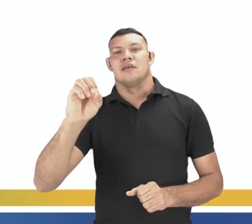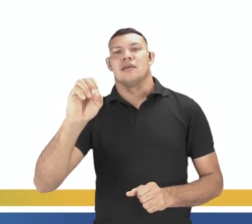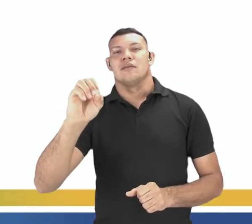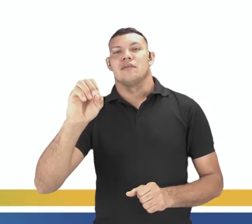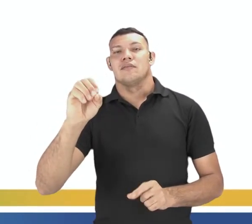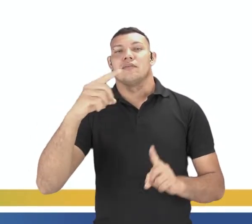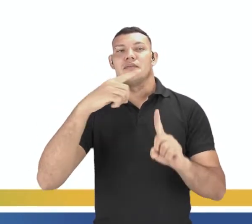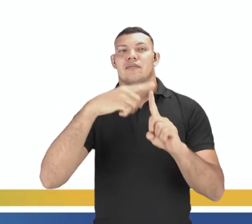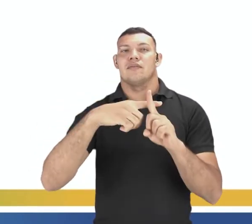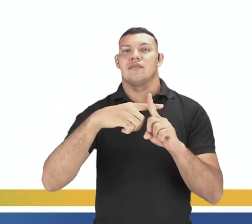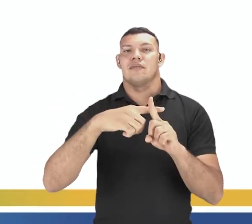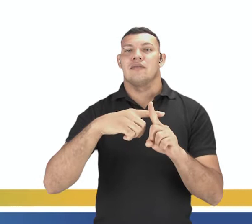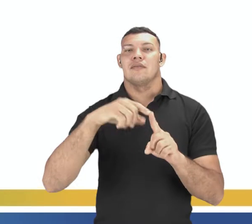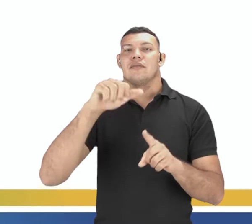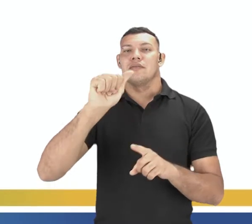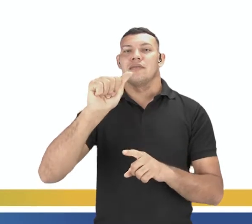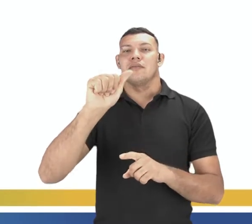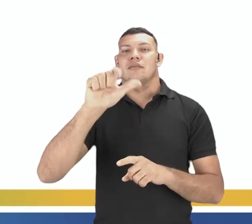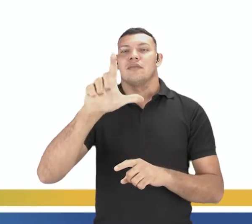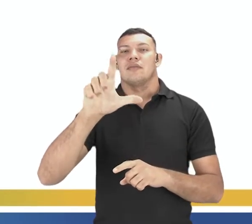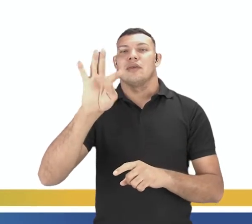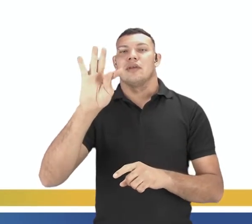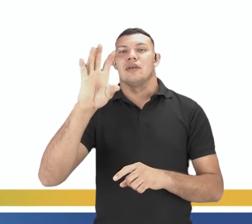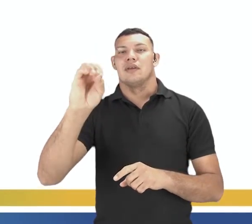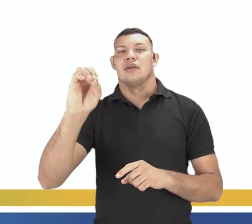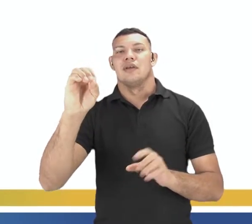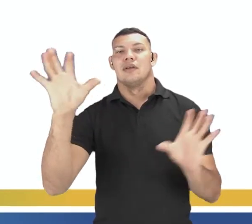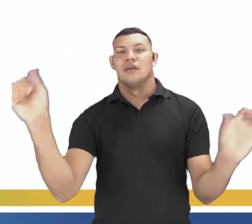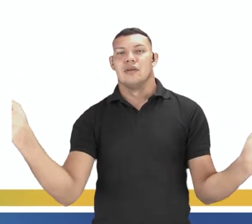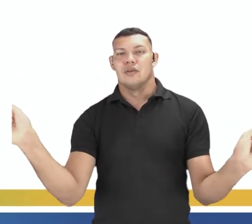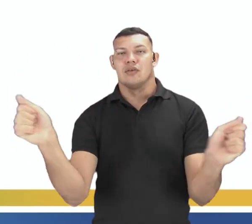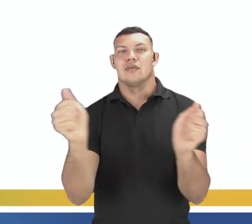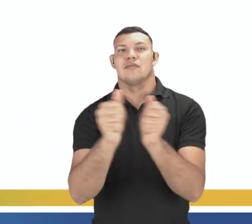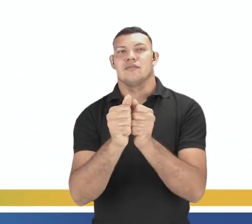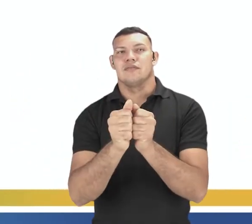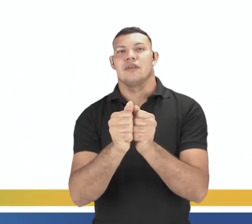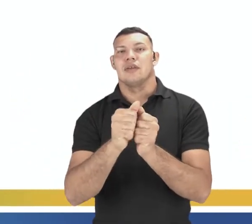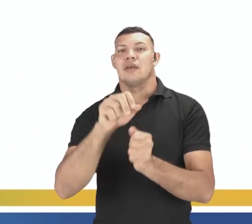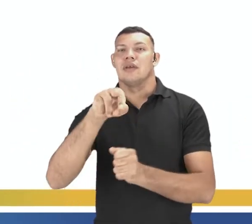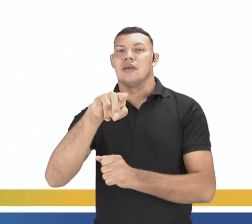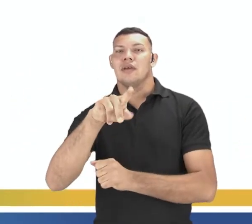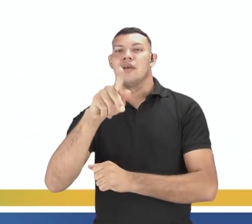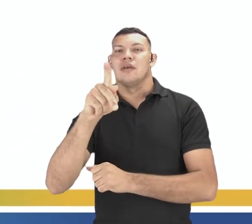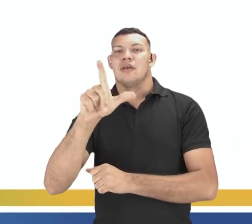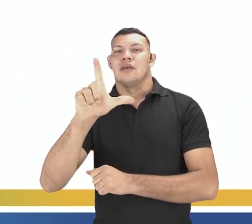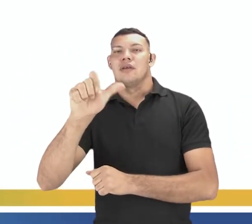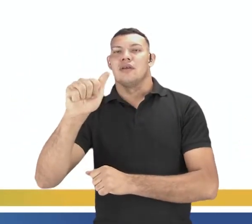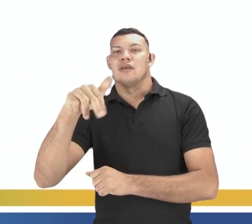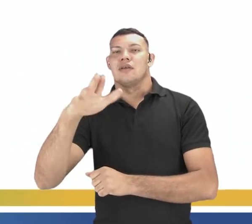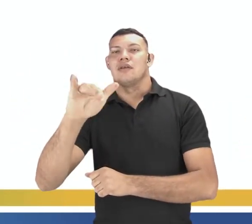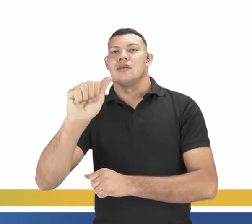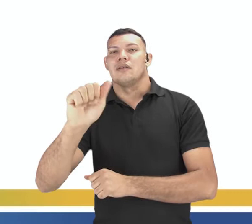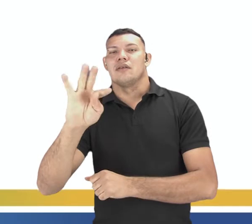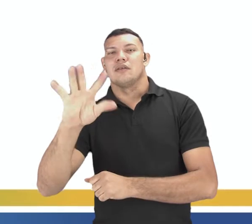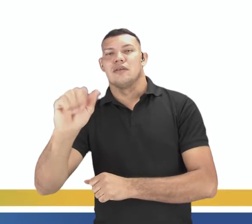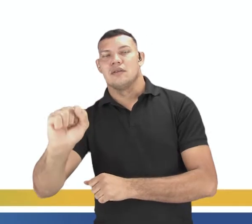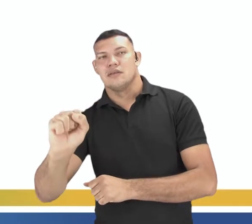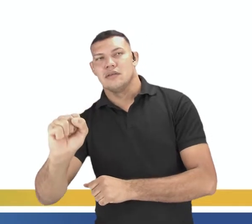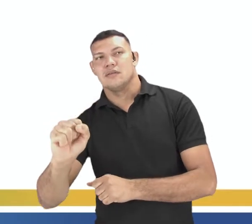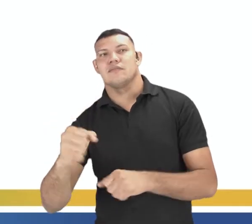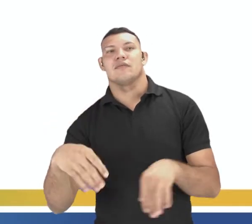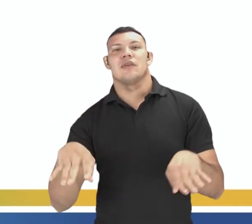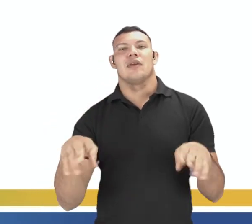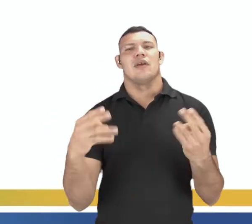planície. Vinho mais acre, vinagre. Vinho mais doce, agridoce.